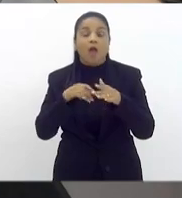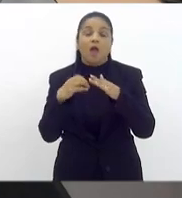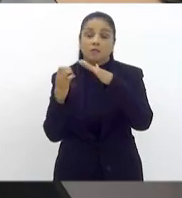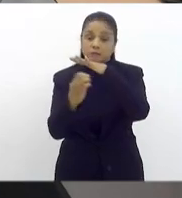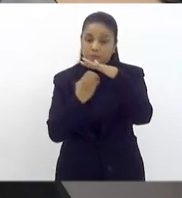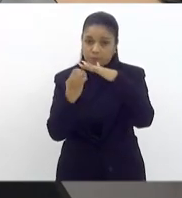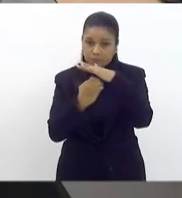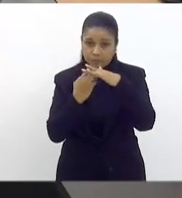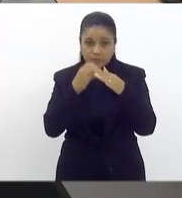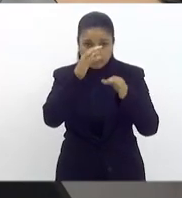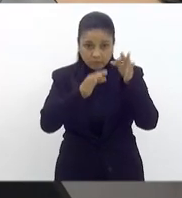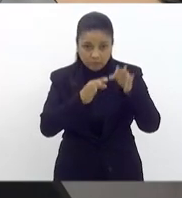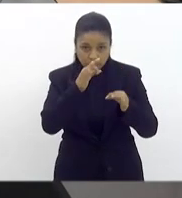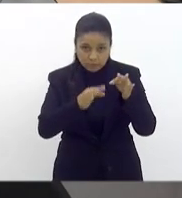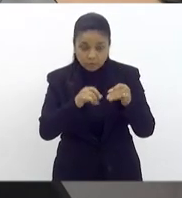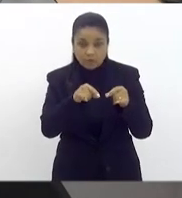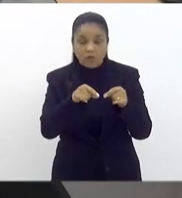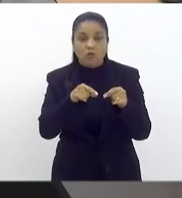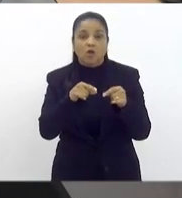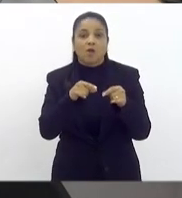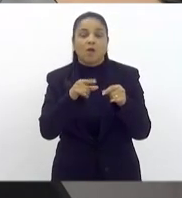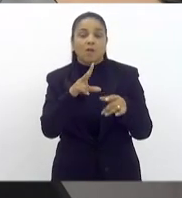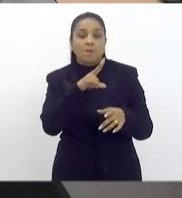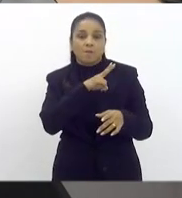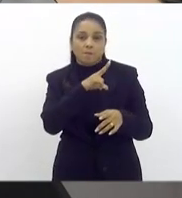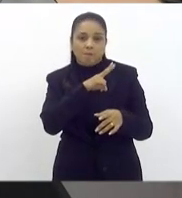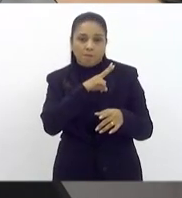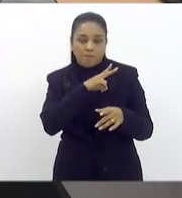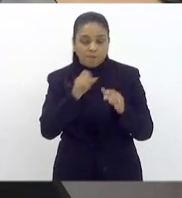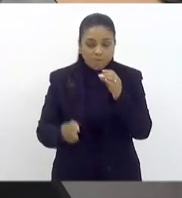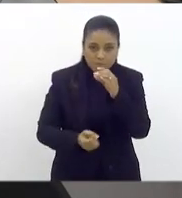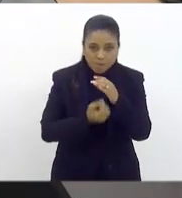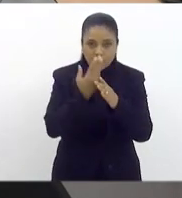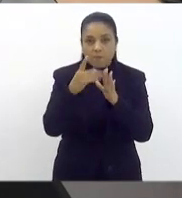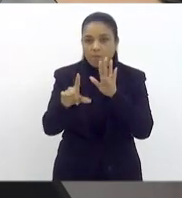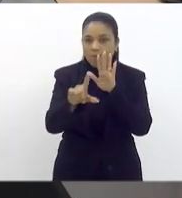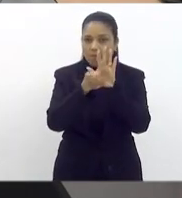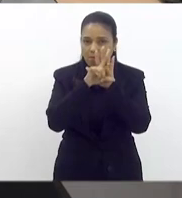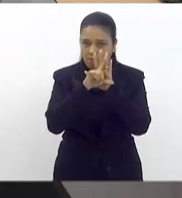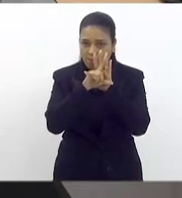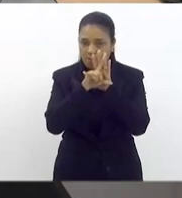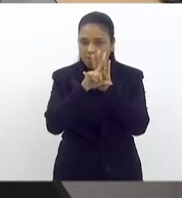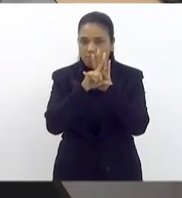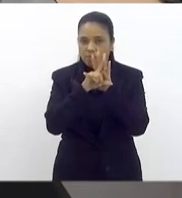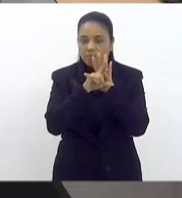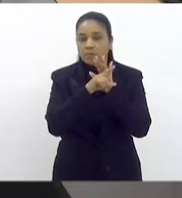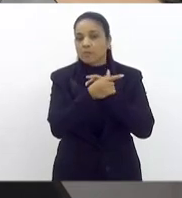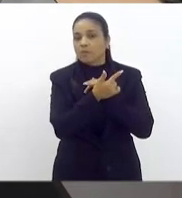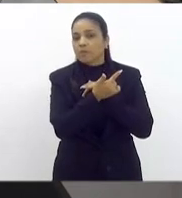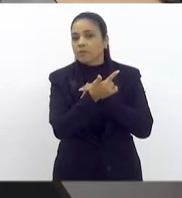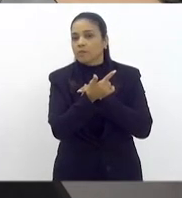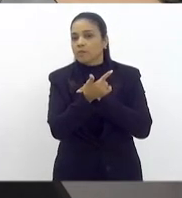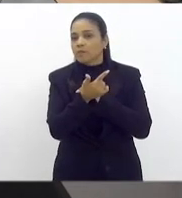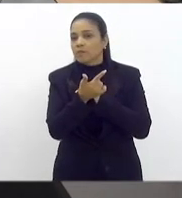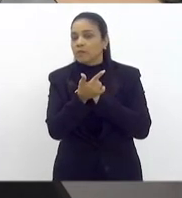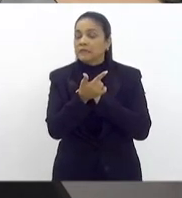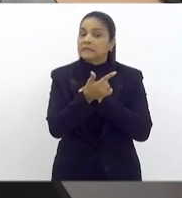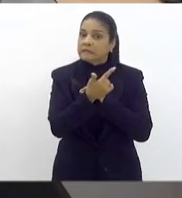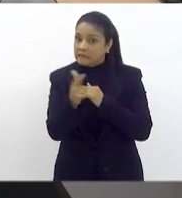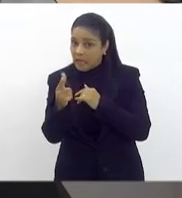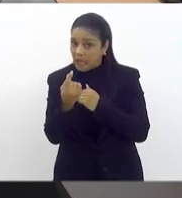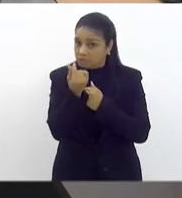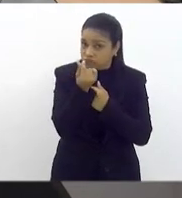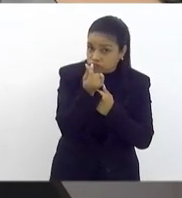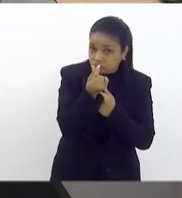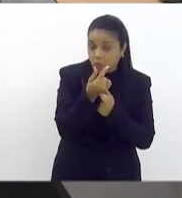é um órgão de direito privado. É um órgão de criado por lei. Criado com por finalidade lei, ou sem finalidade lucrativa? Com ou sem